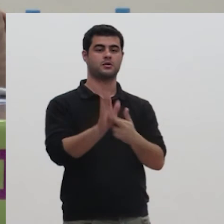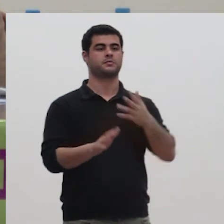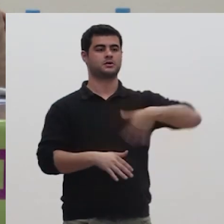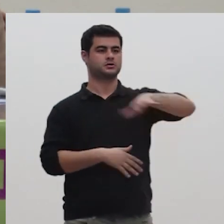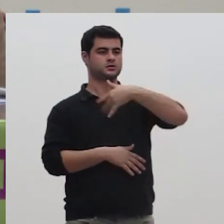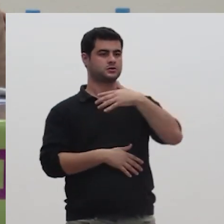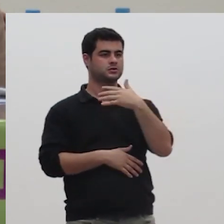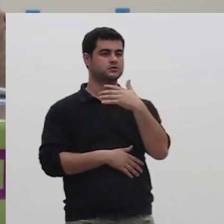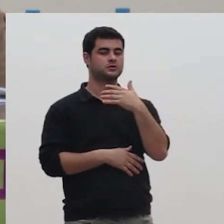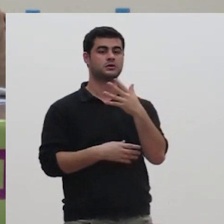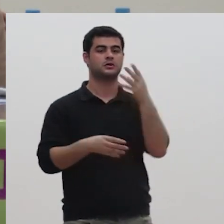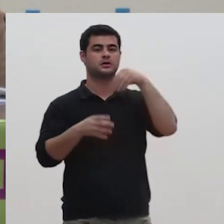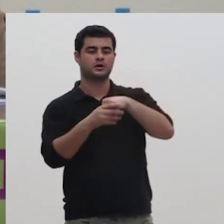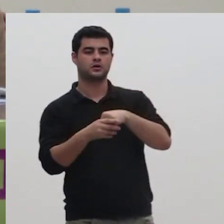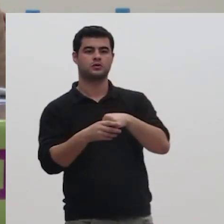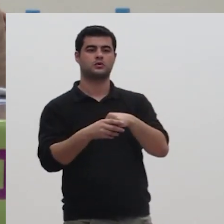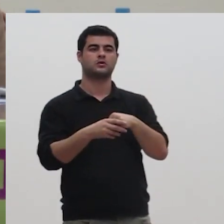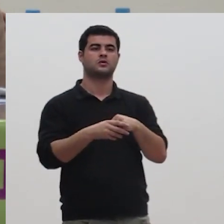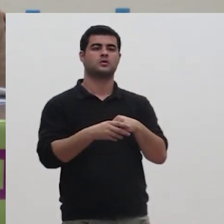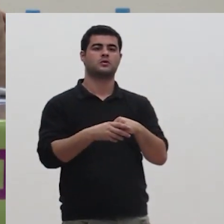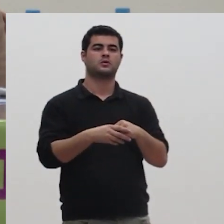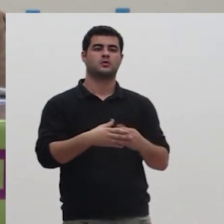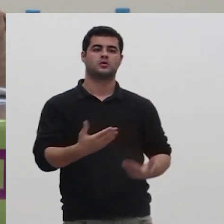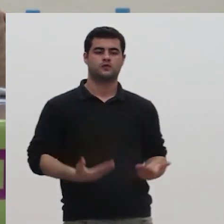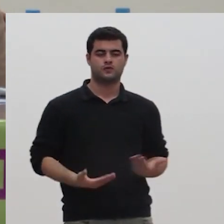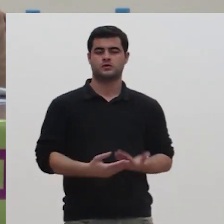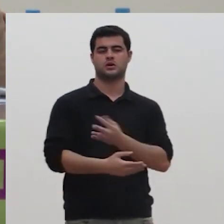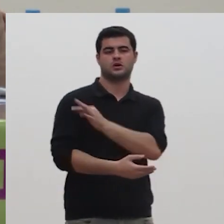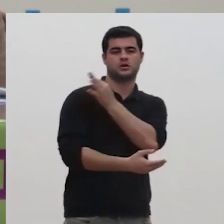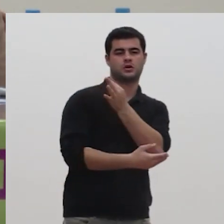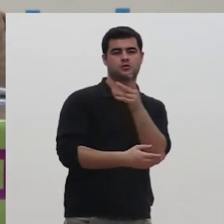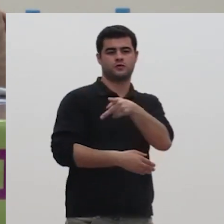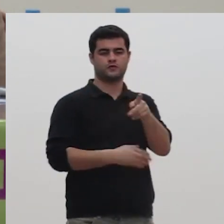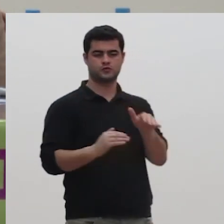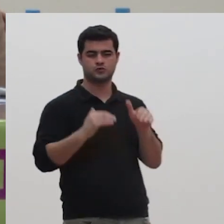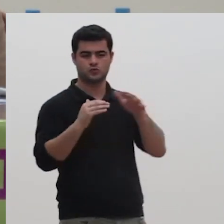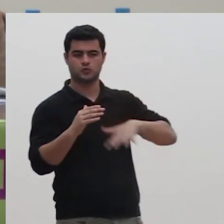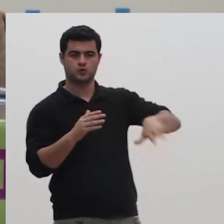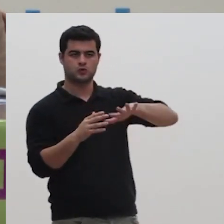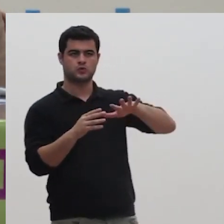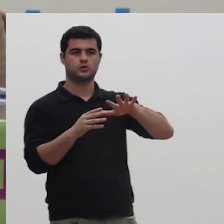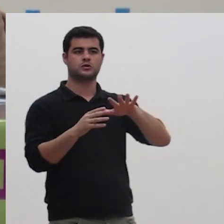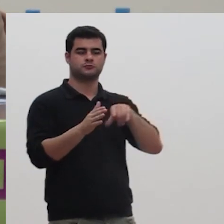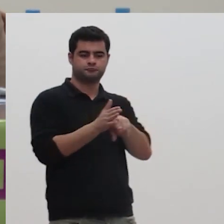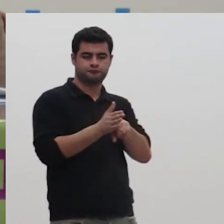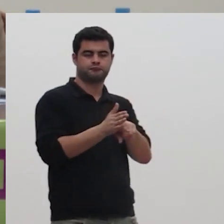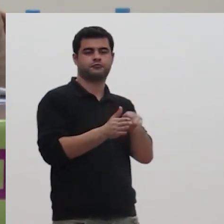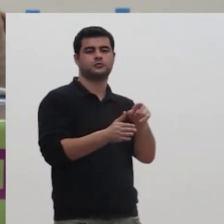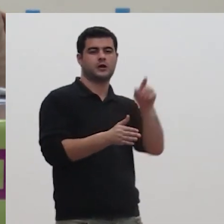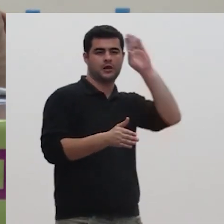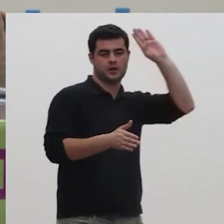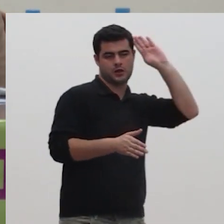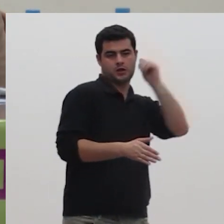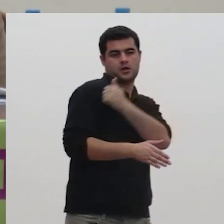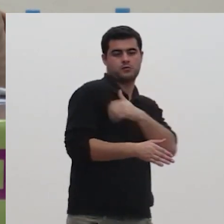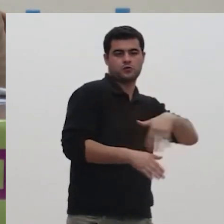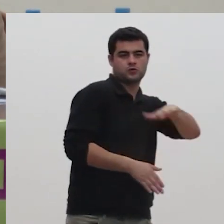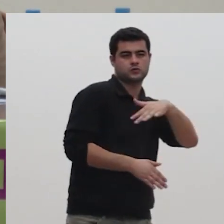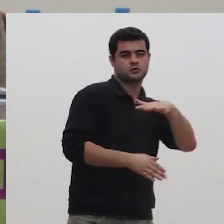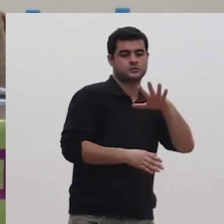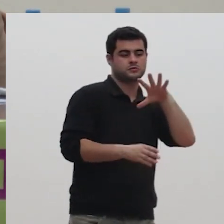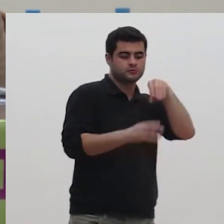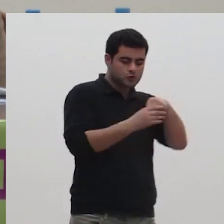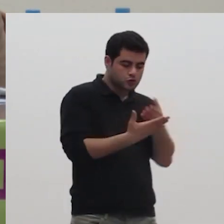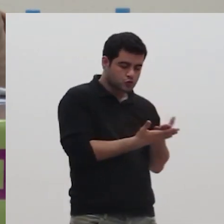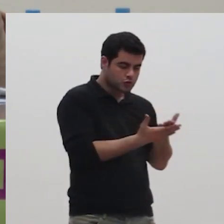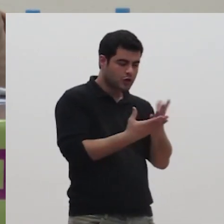conselhos superiores, técnicos, estudantes, professores, muito melhor com a base, muito melhor com pesquisadores, técnicos, estudantes. Nós precisamos mudar a forma de